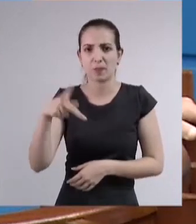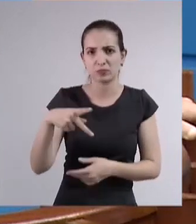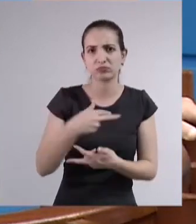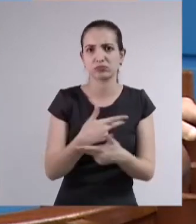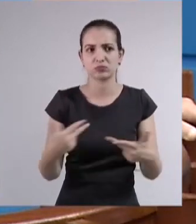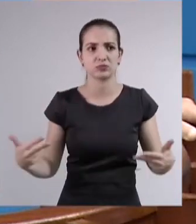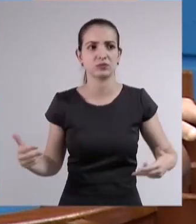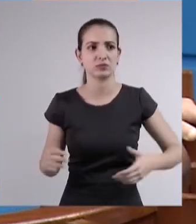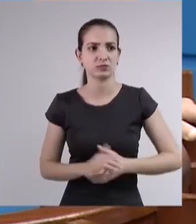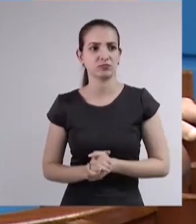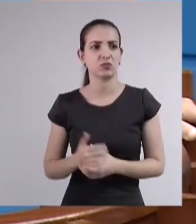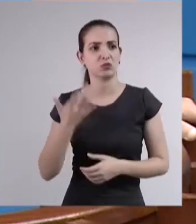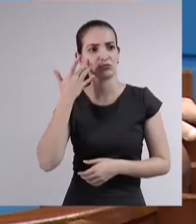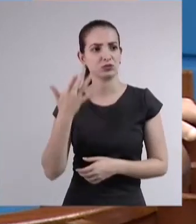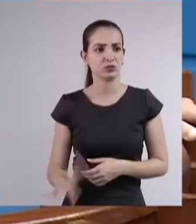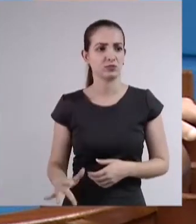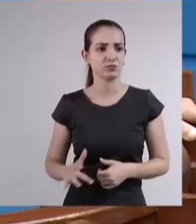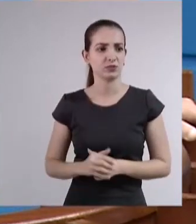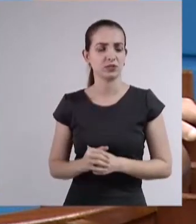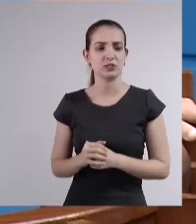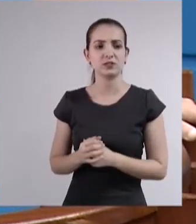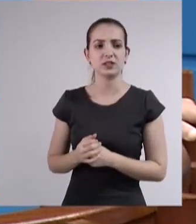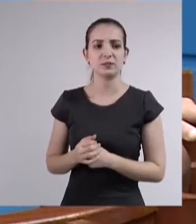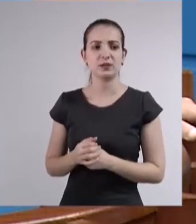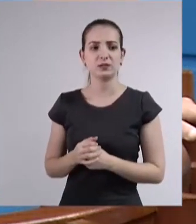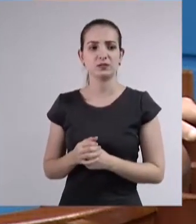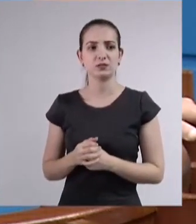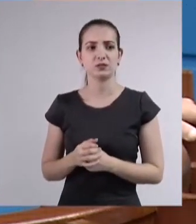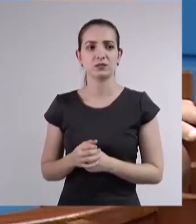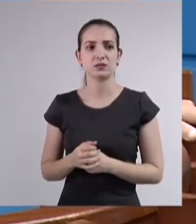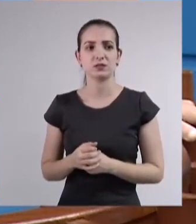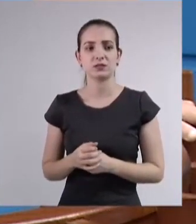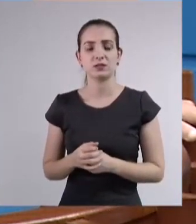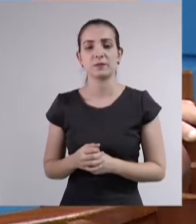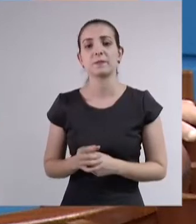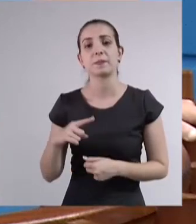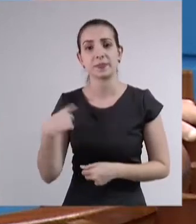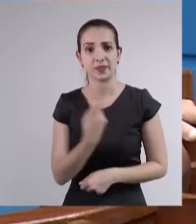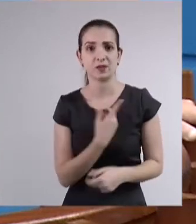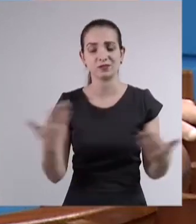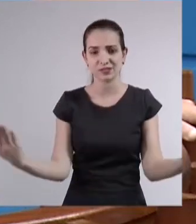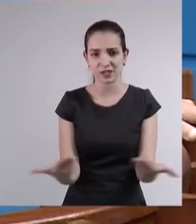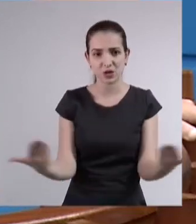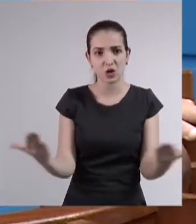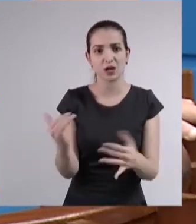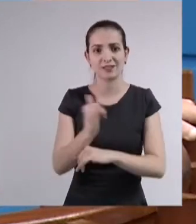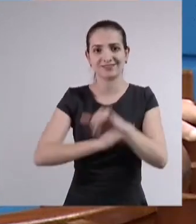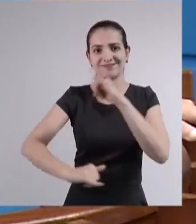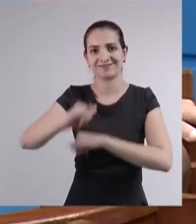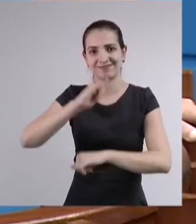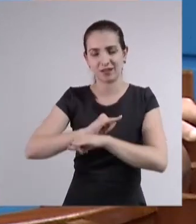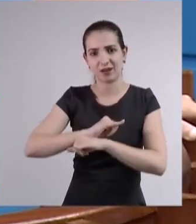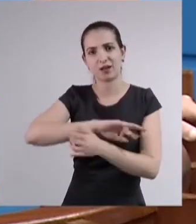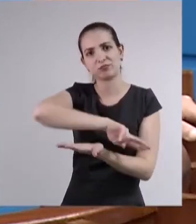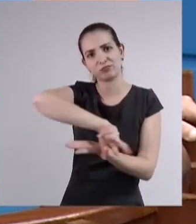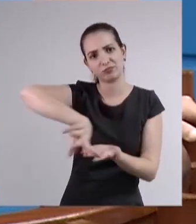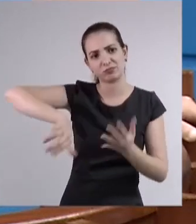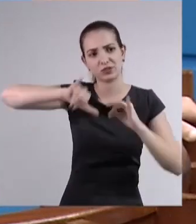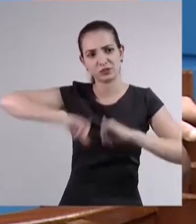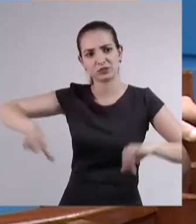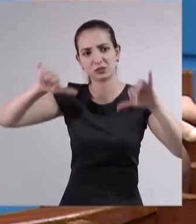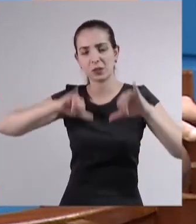Ninguém sabe. Então, preocupante. Estamos na era das redes sociais. Estamos na era